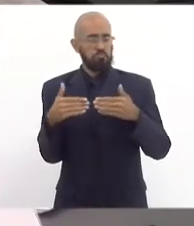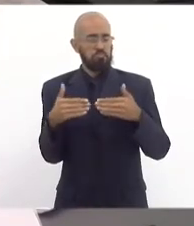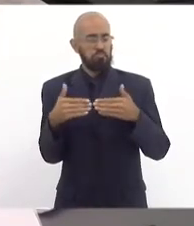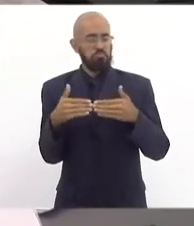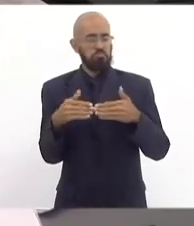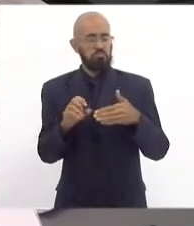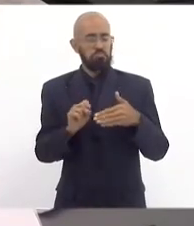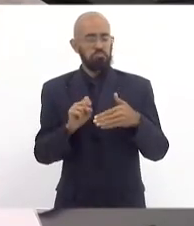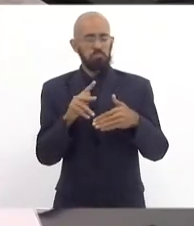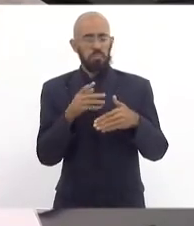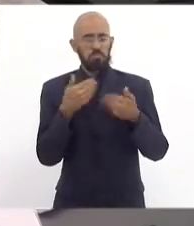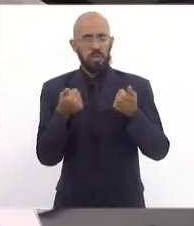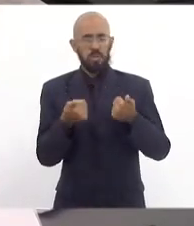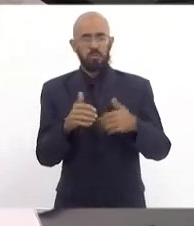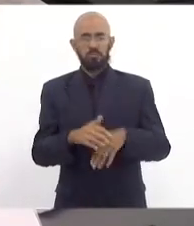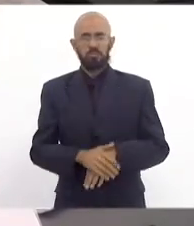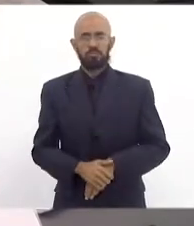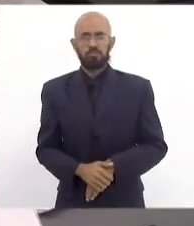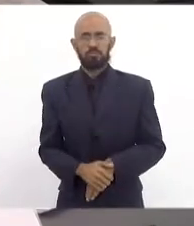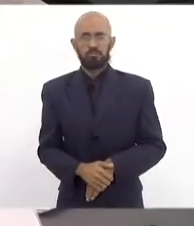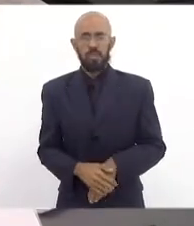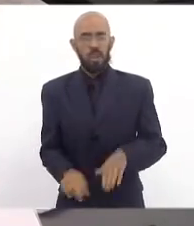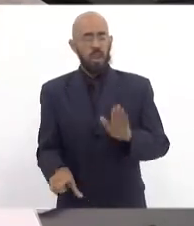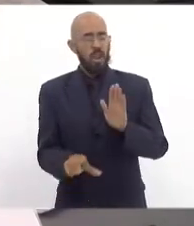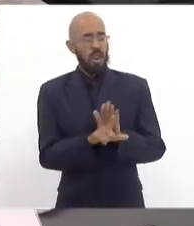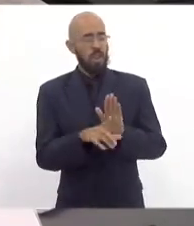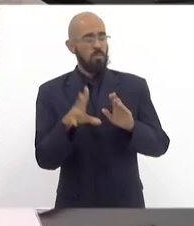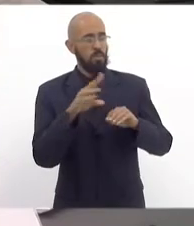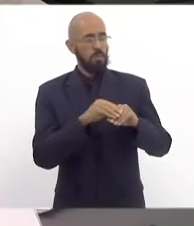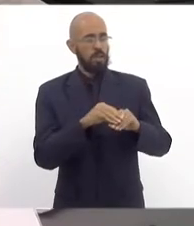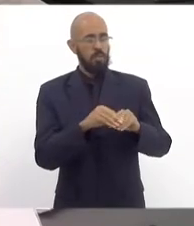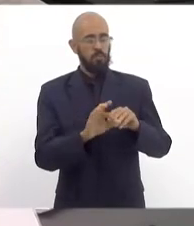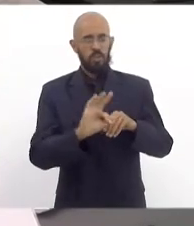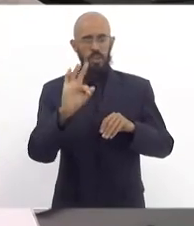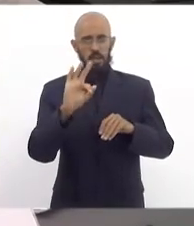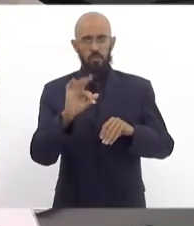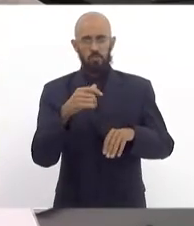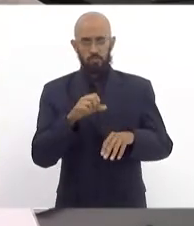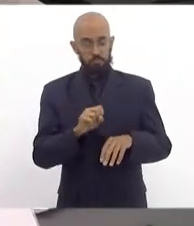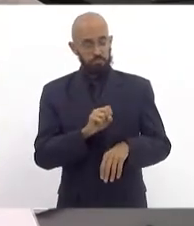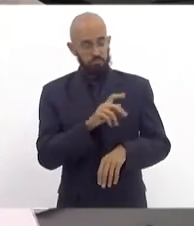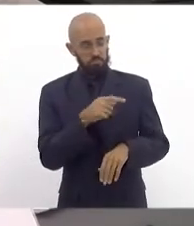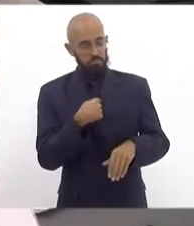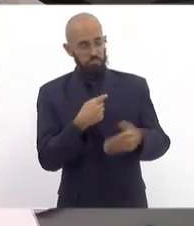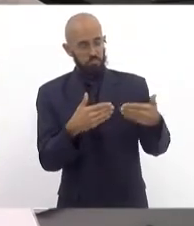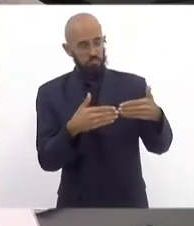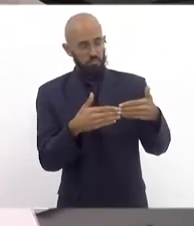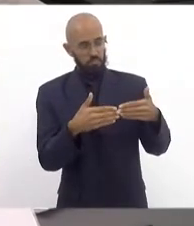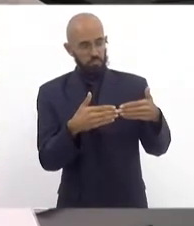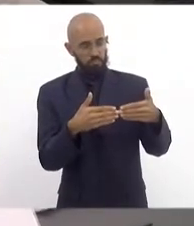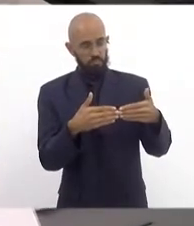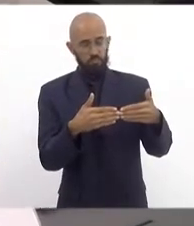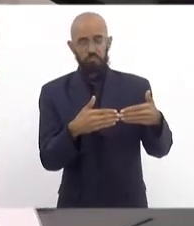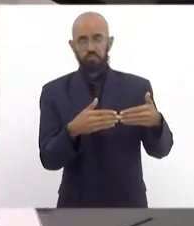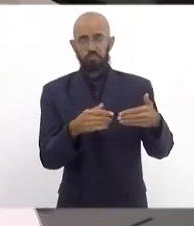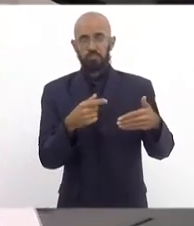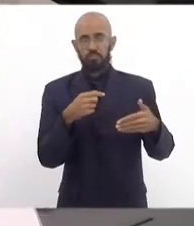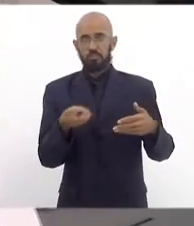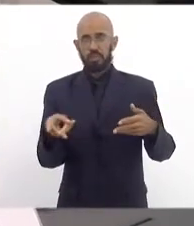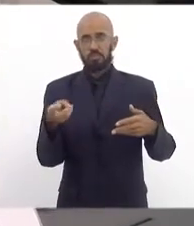melhor lei complementar Federal Sim e eu concordei pois bem vocês vejam o que é a criminalização da política